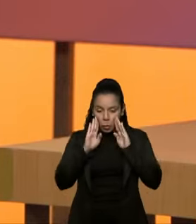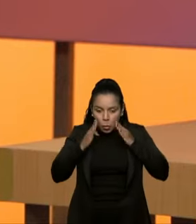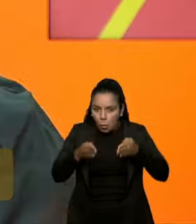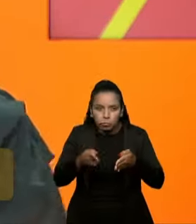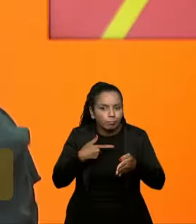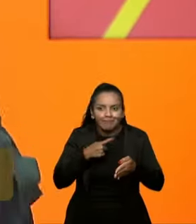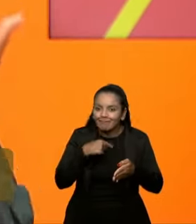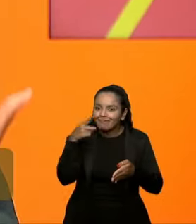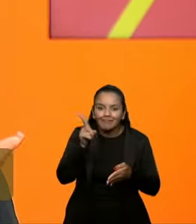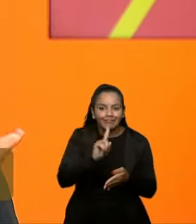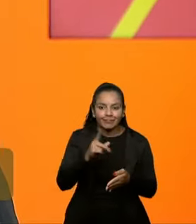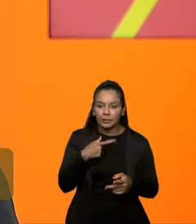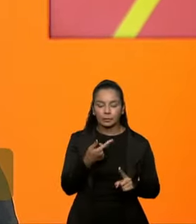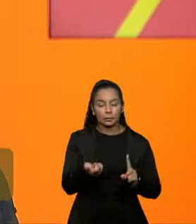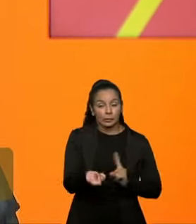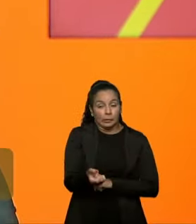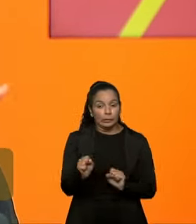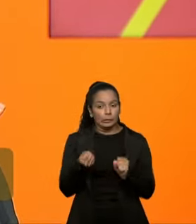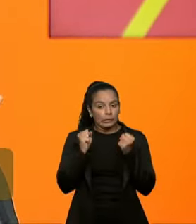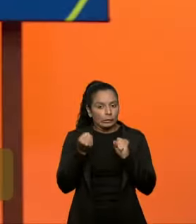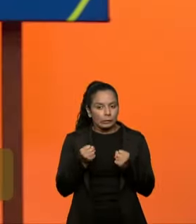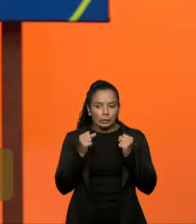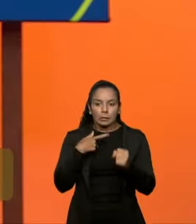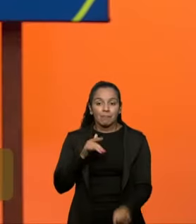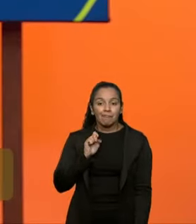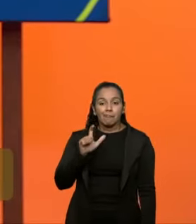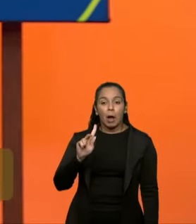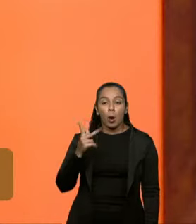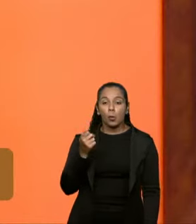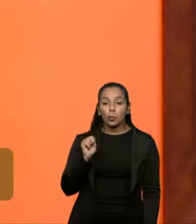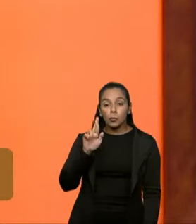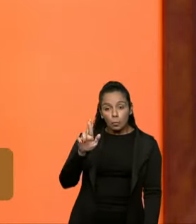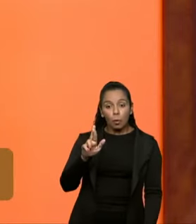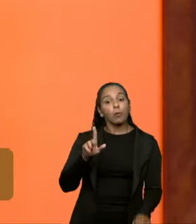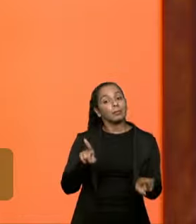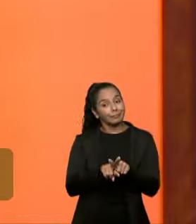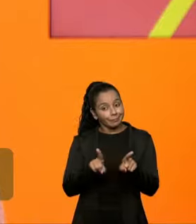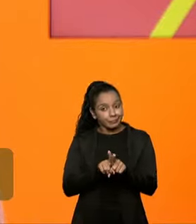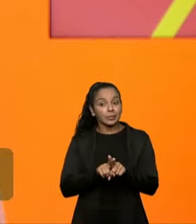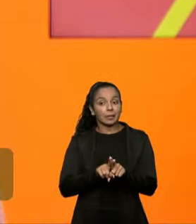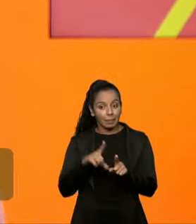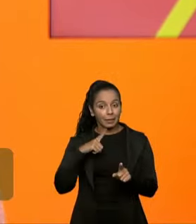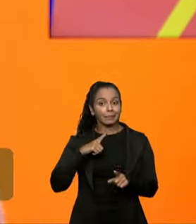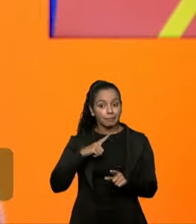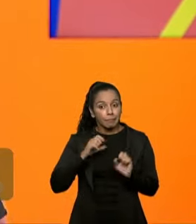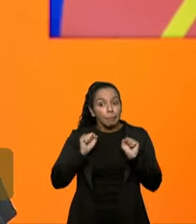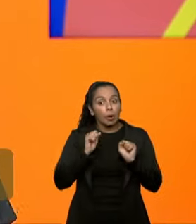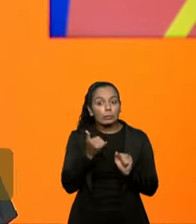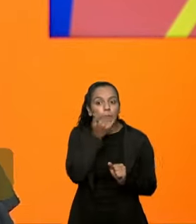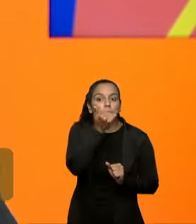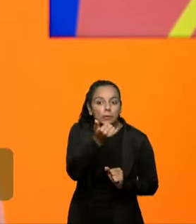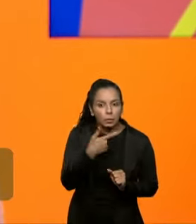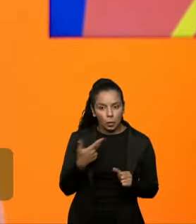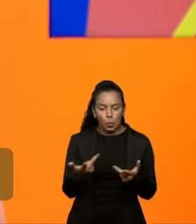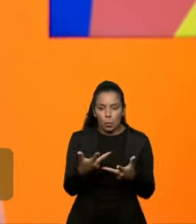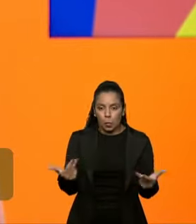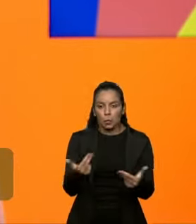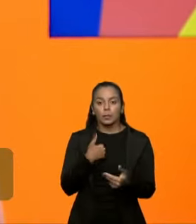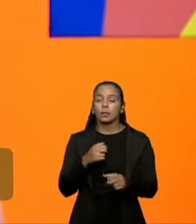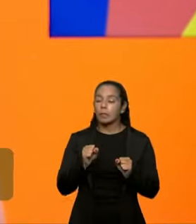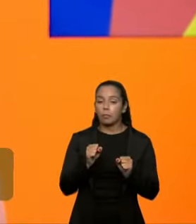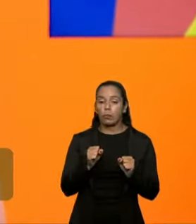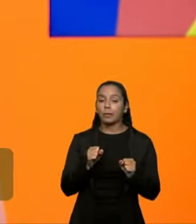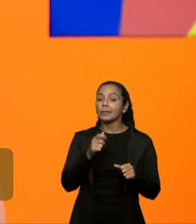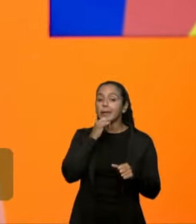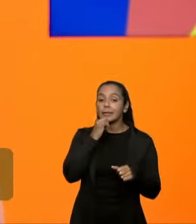nada. Irritabilidade, mau humor e chance de acidente. Esse acidente pode ser cortar